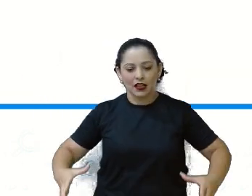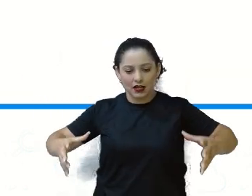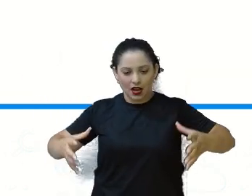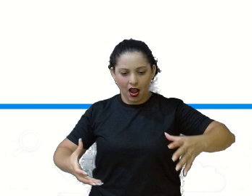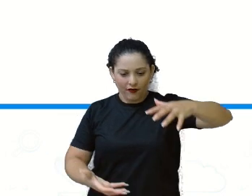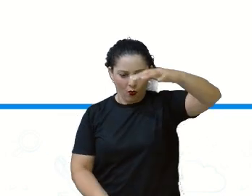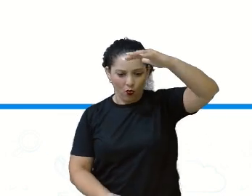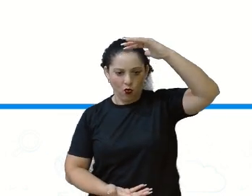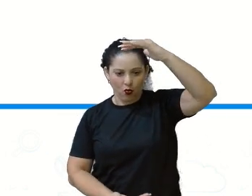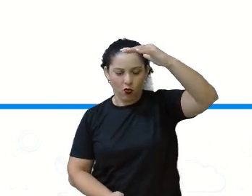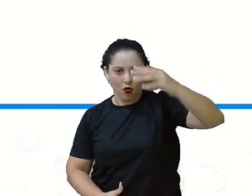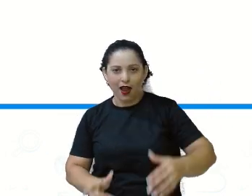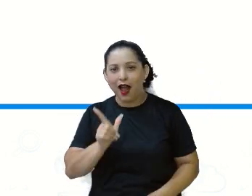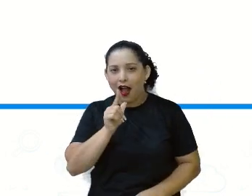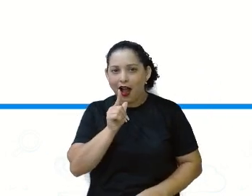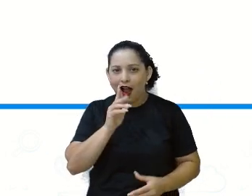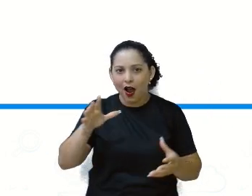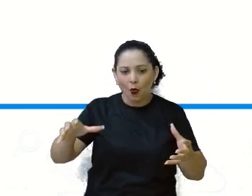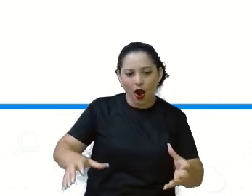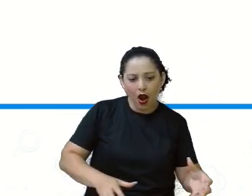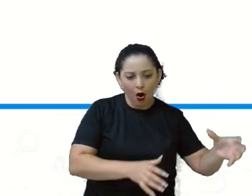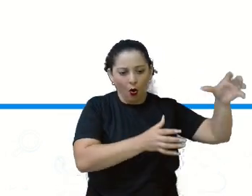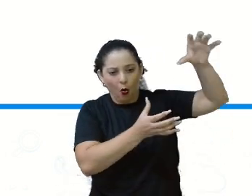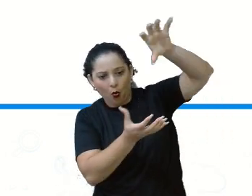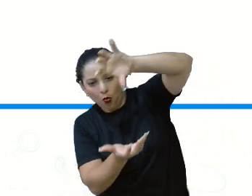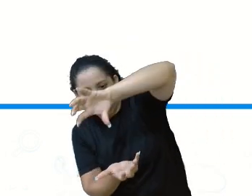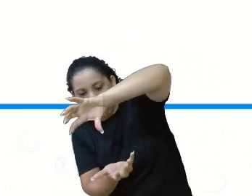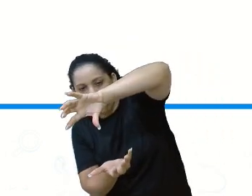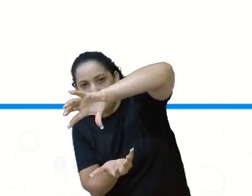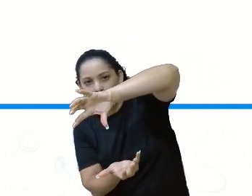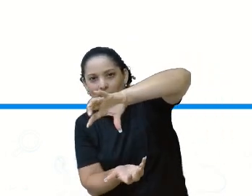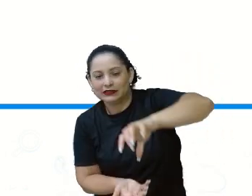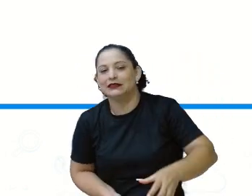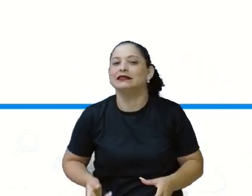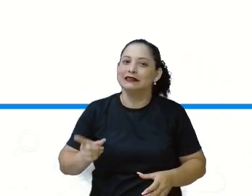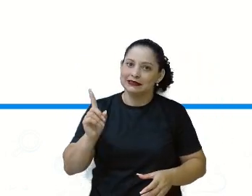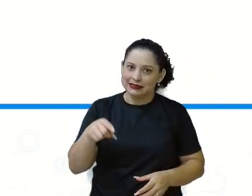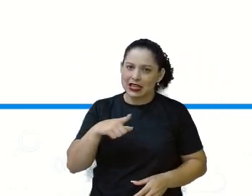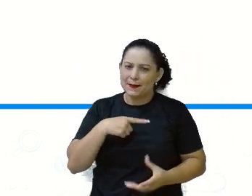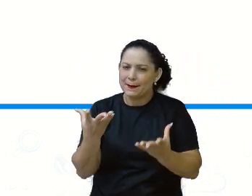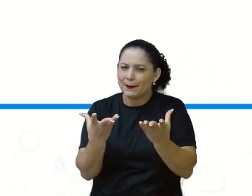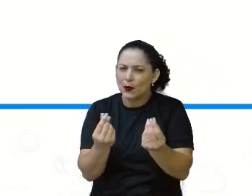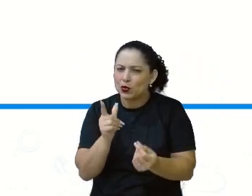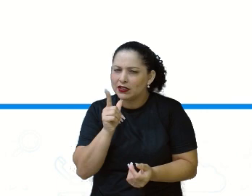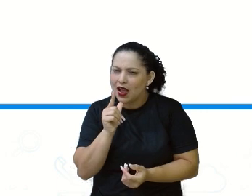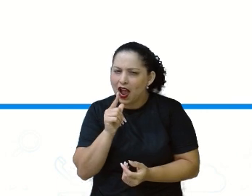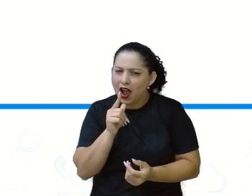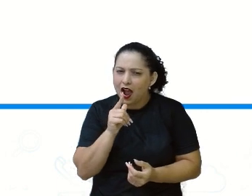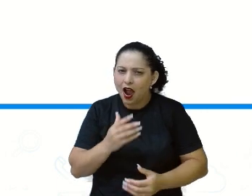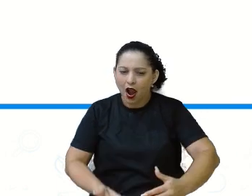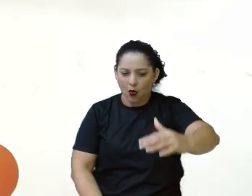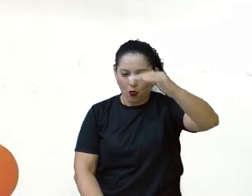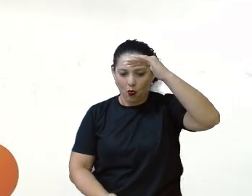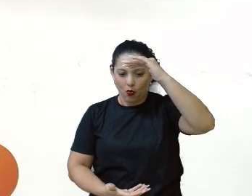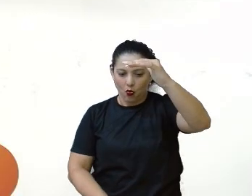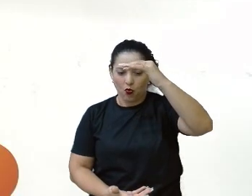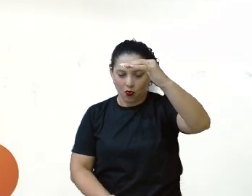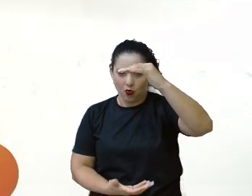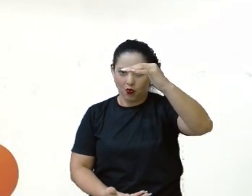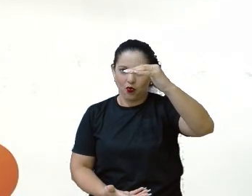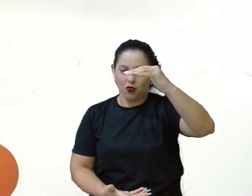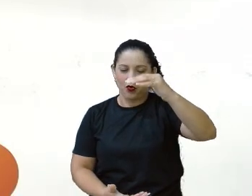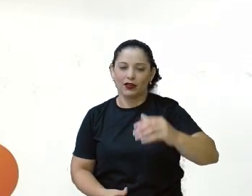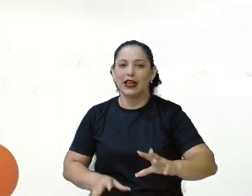água que a gente vê na escola? Eita, professora, cabe muita água lá, né? Cabe muita água, que é